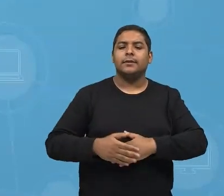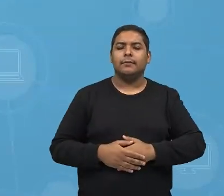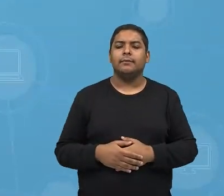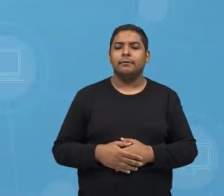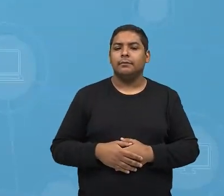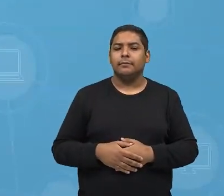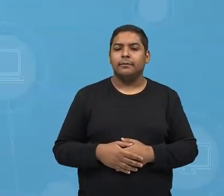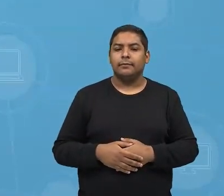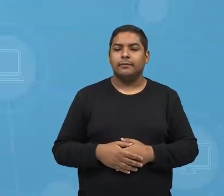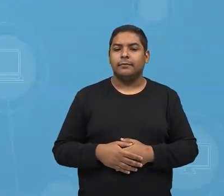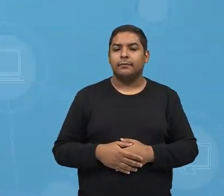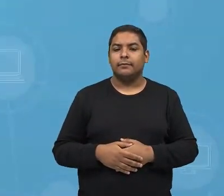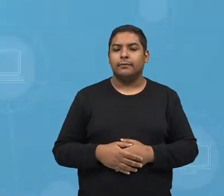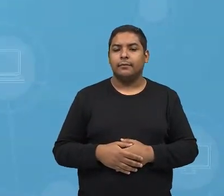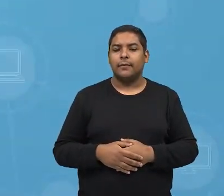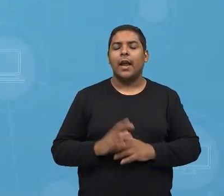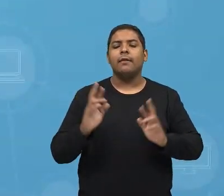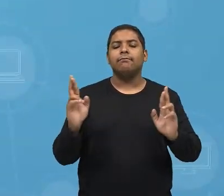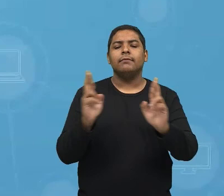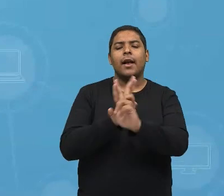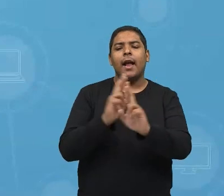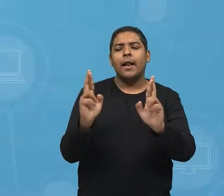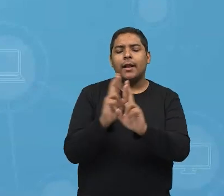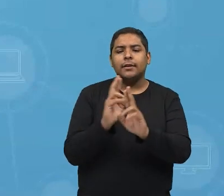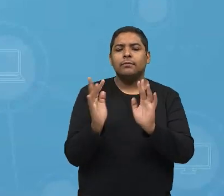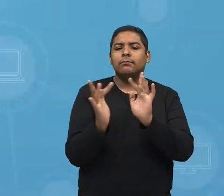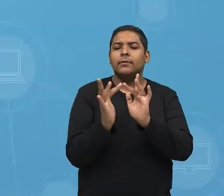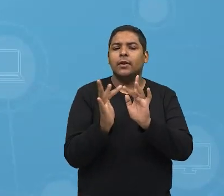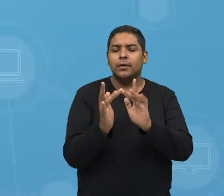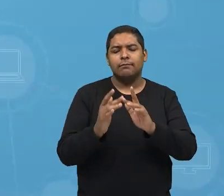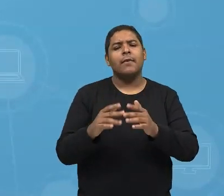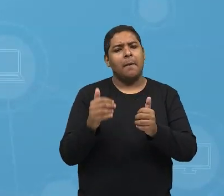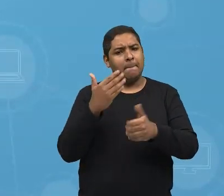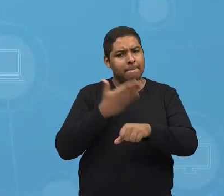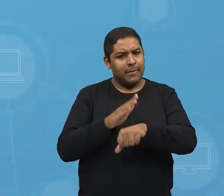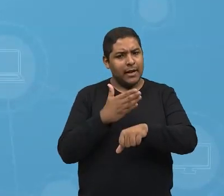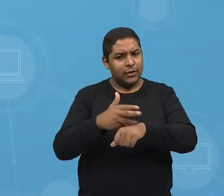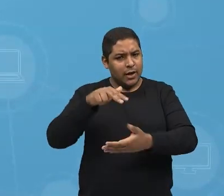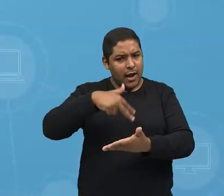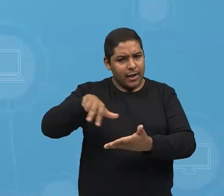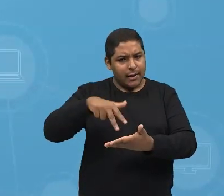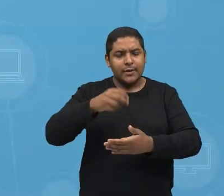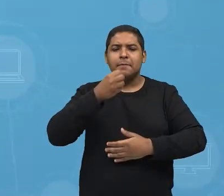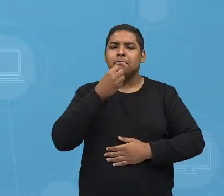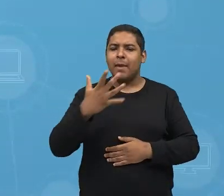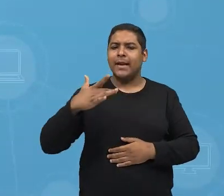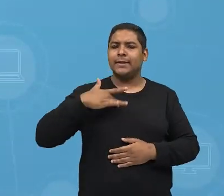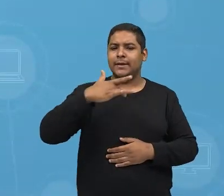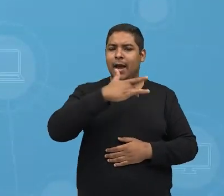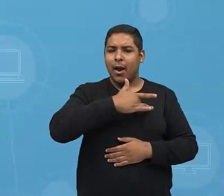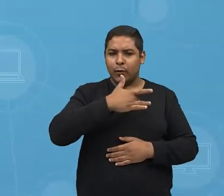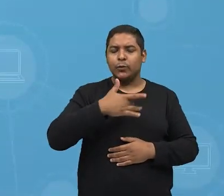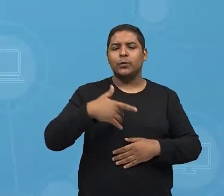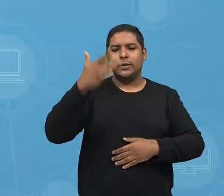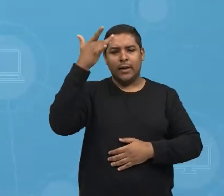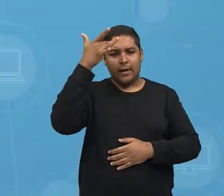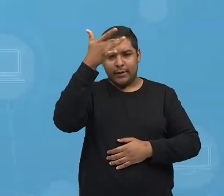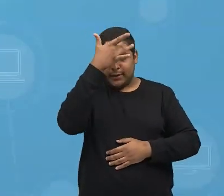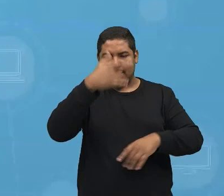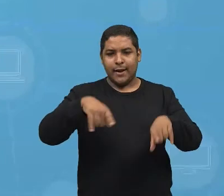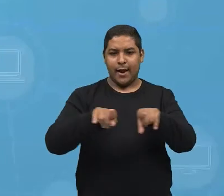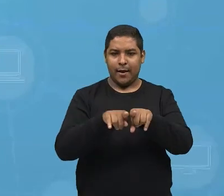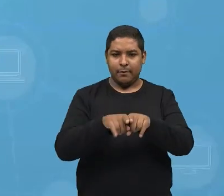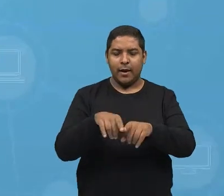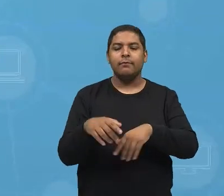estreitam, né, as relações. E vamos praticar dança, faz bem para o corpo e para a alma, certo? Cuidem-se